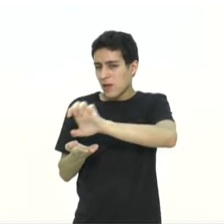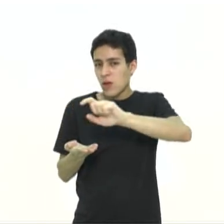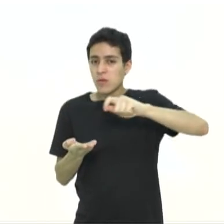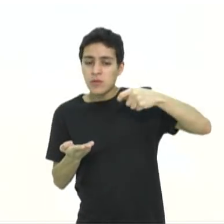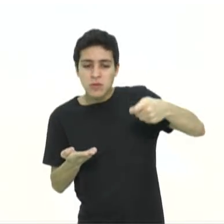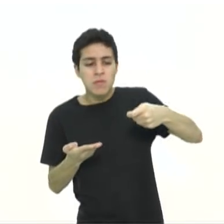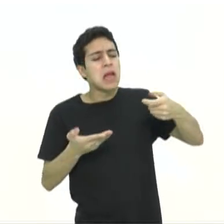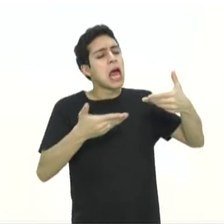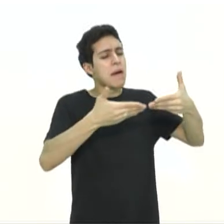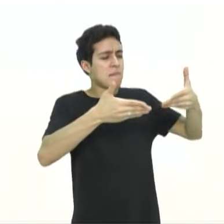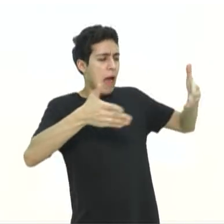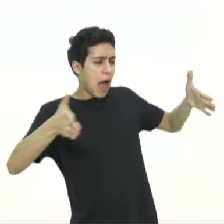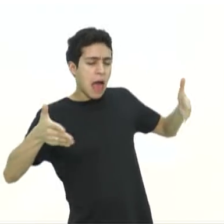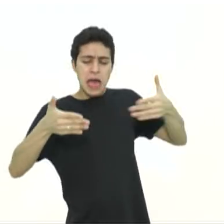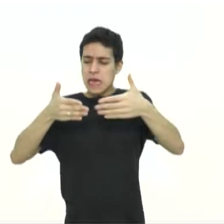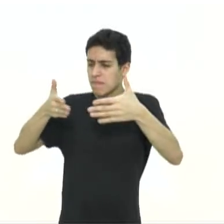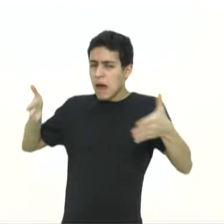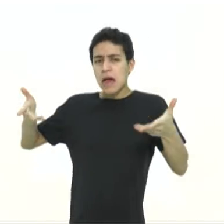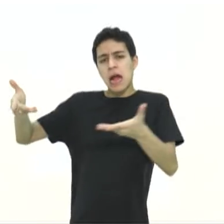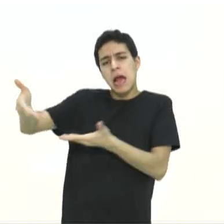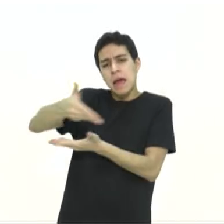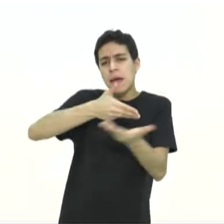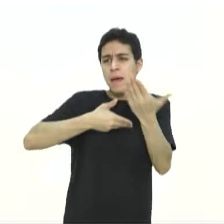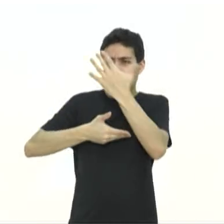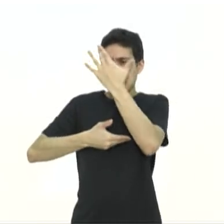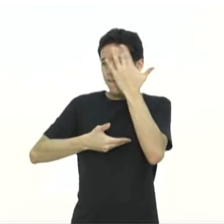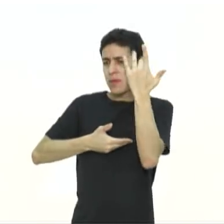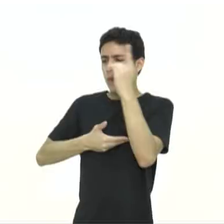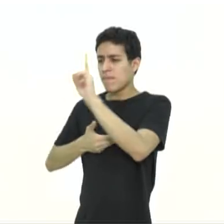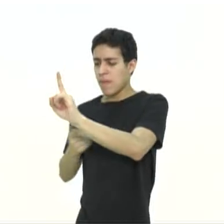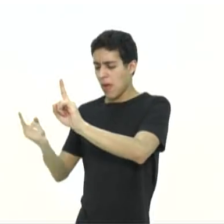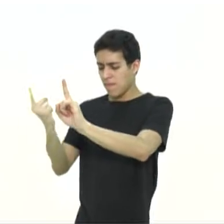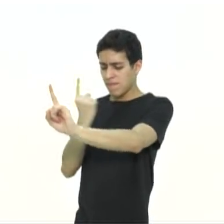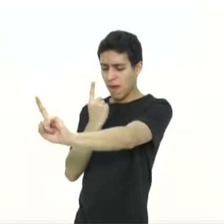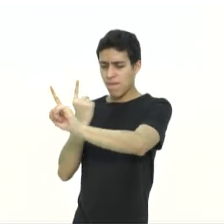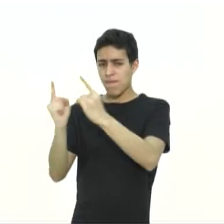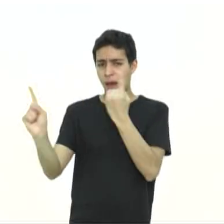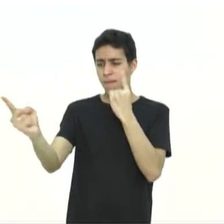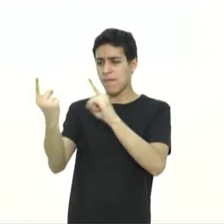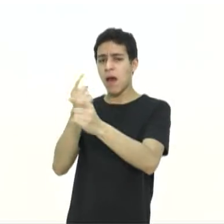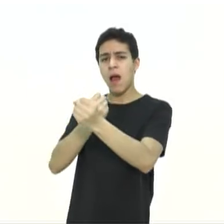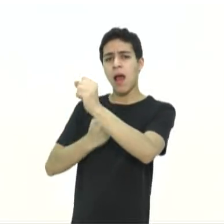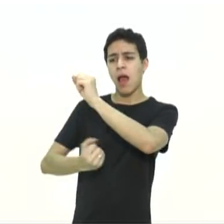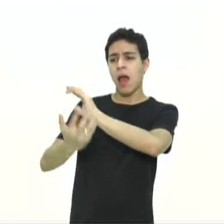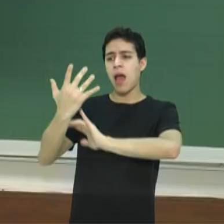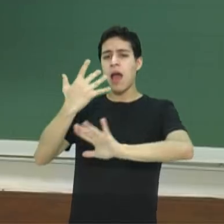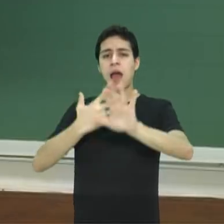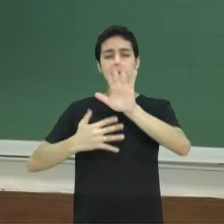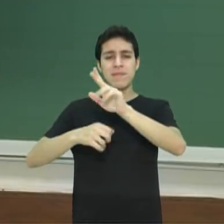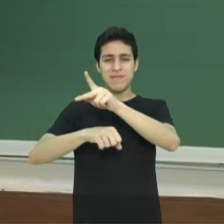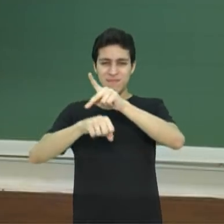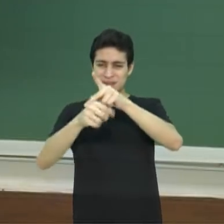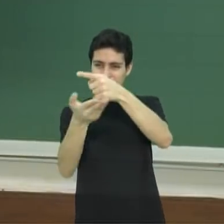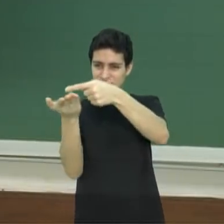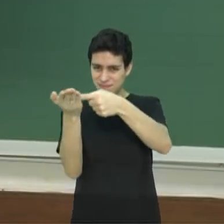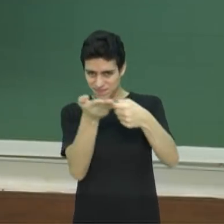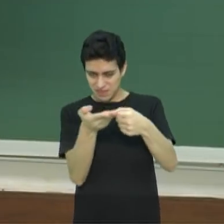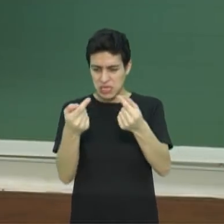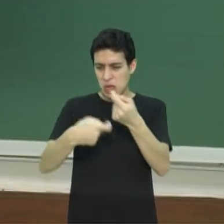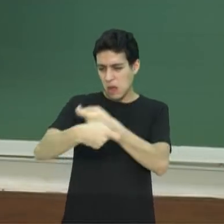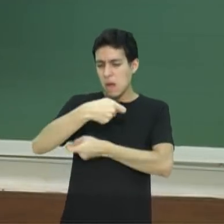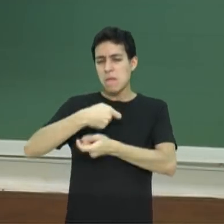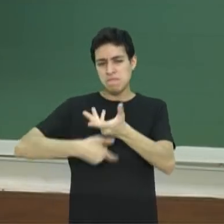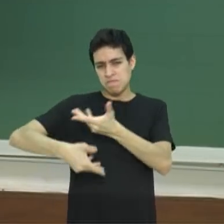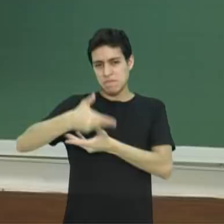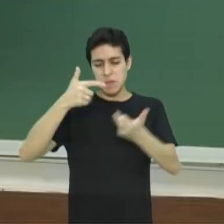de abertura de fronteiras e livre circulação de pessoas entre os países signatários que adotaram a